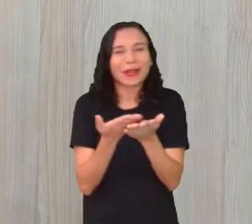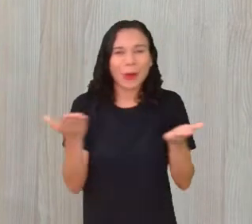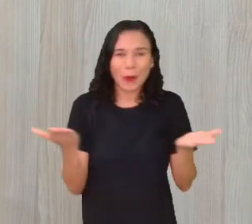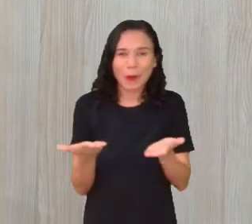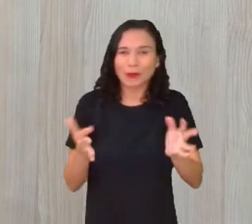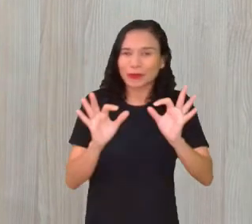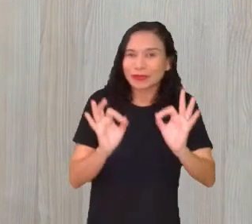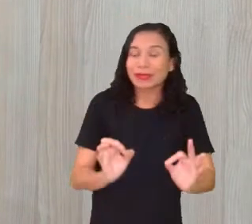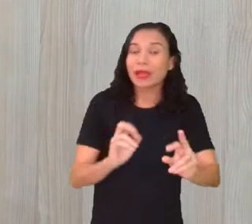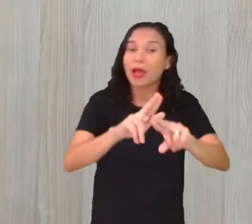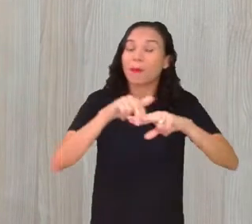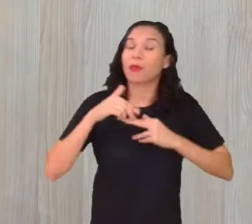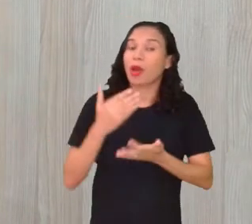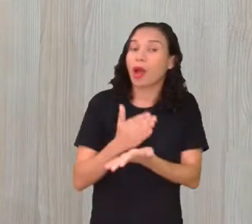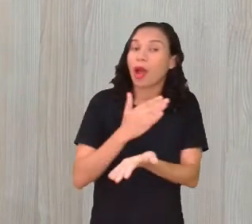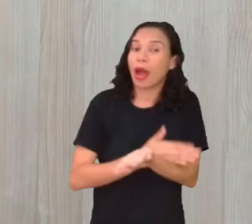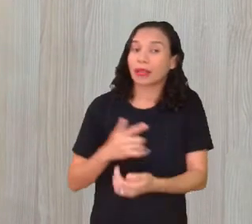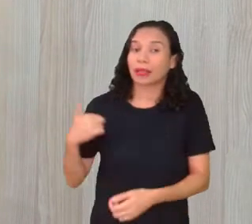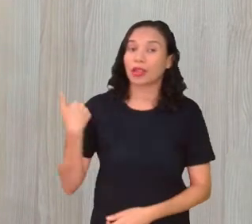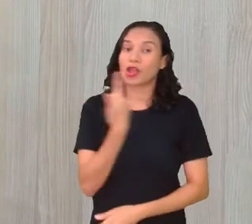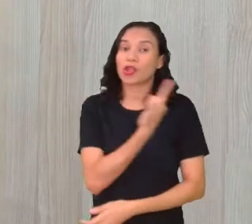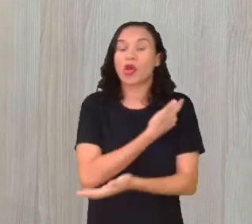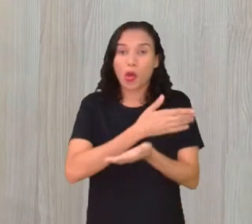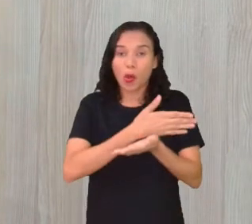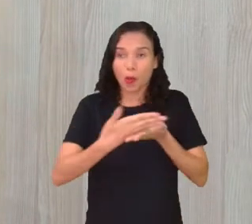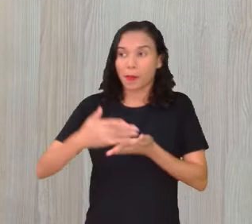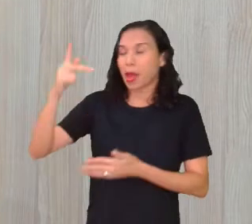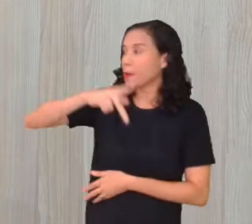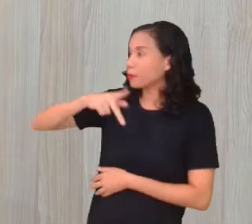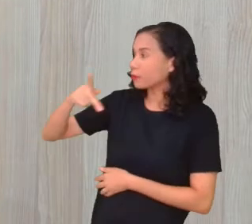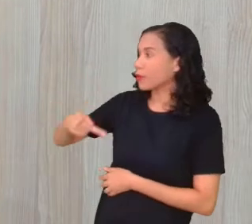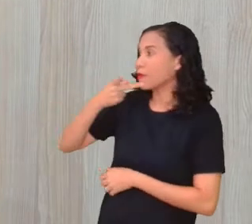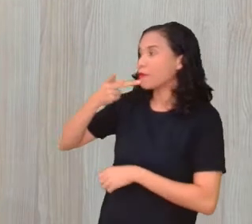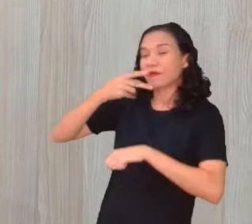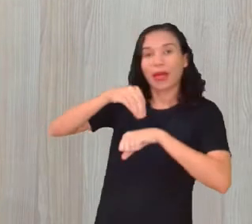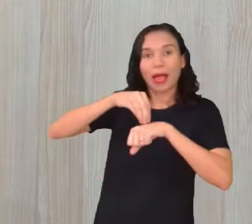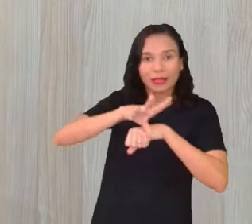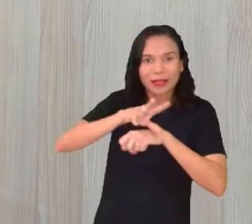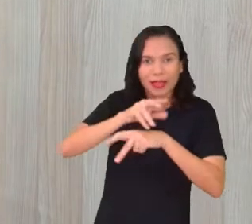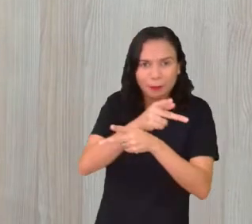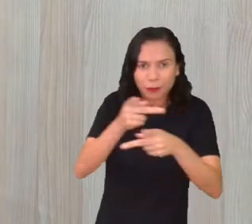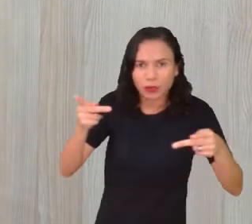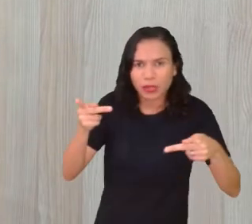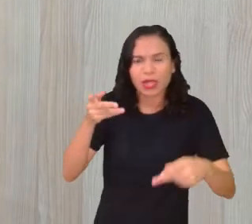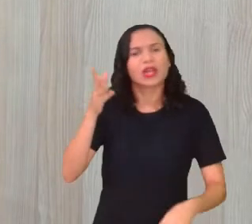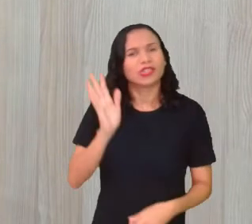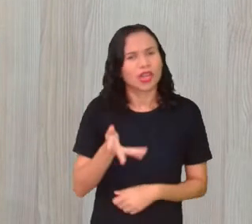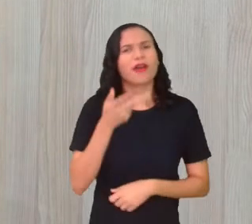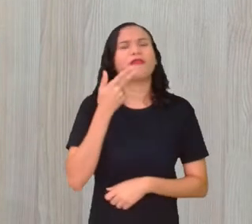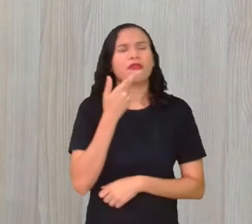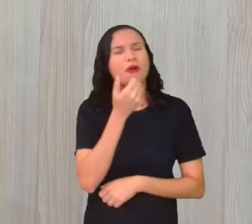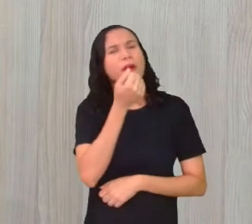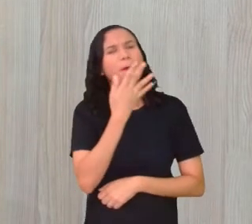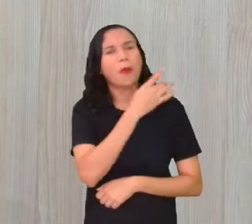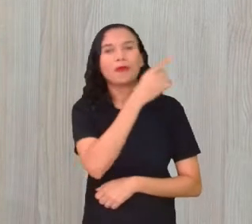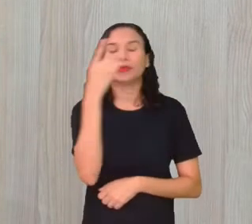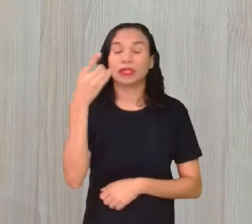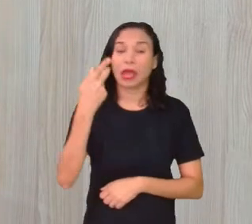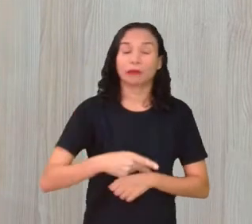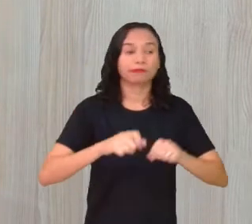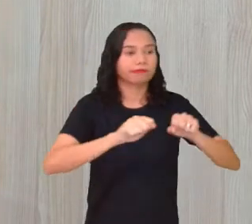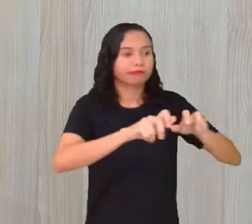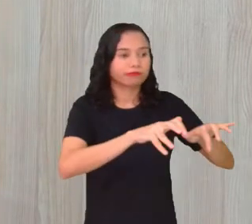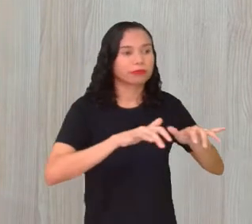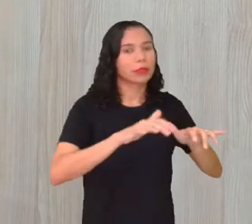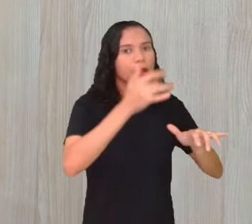certo? E antes de começar, professor Luciano, eu quero dar um recadinho para eles. Já dei o meu bom dia aqui no chat. Quem